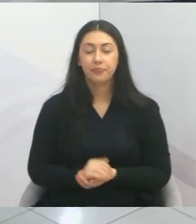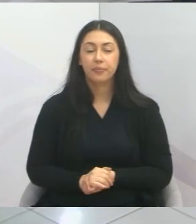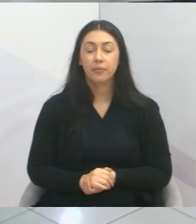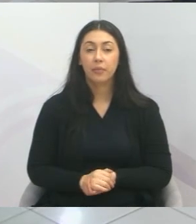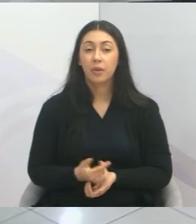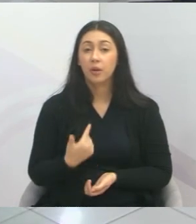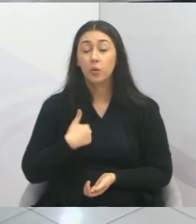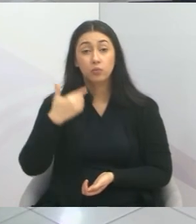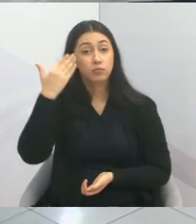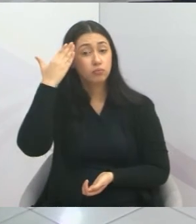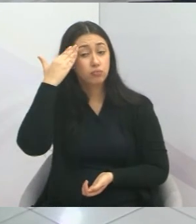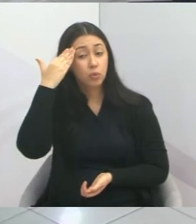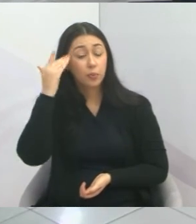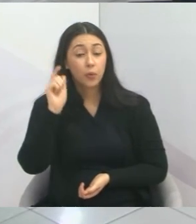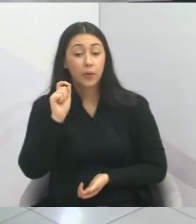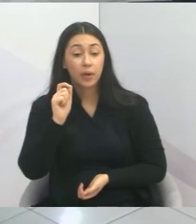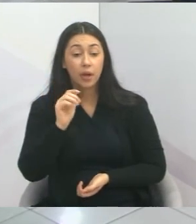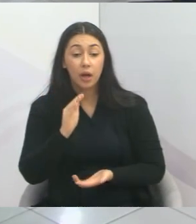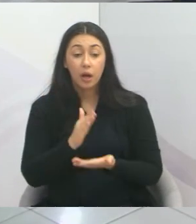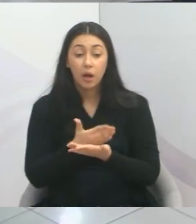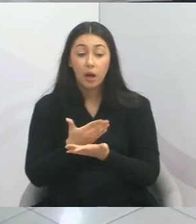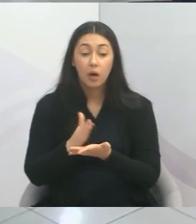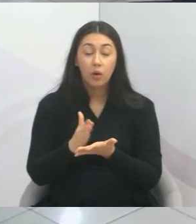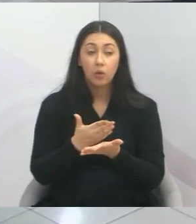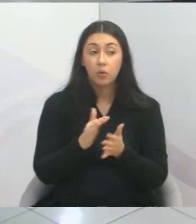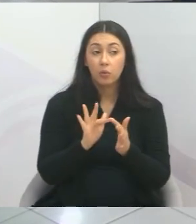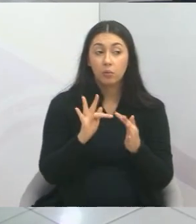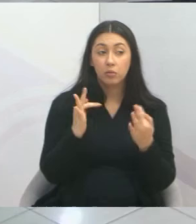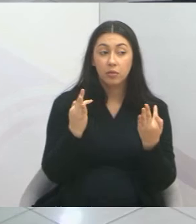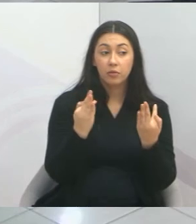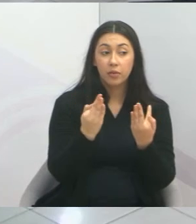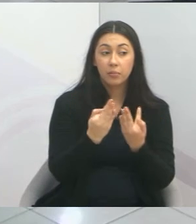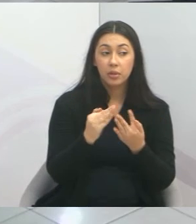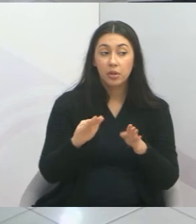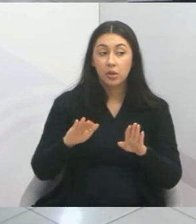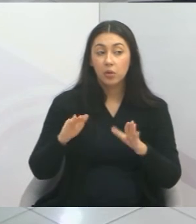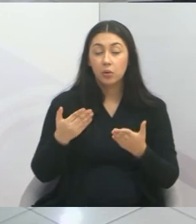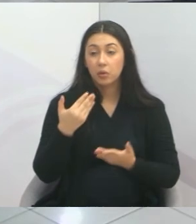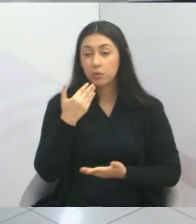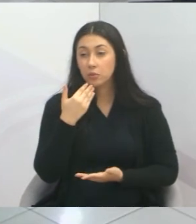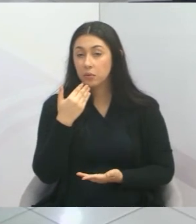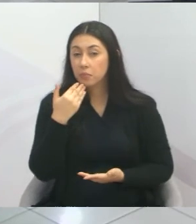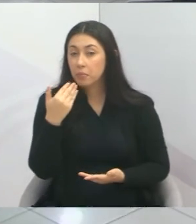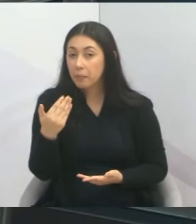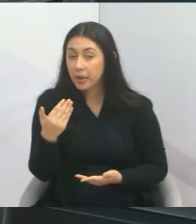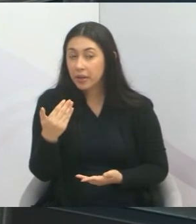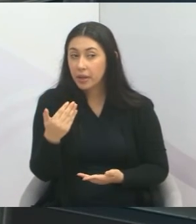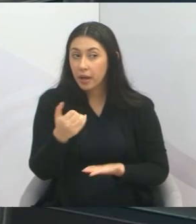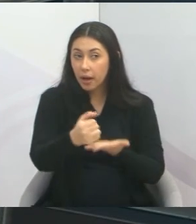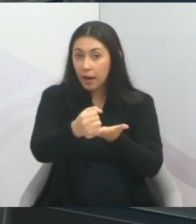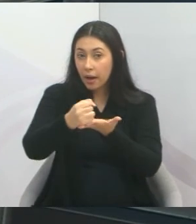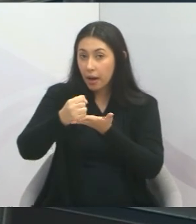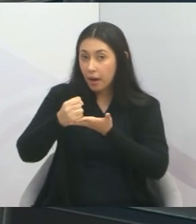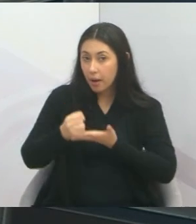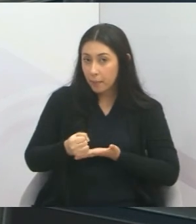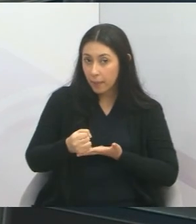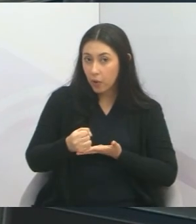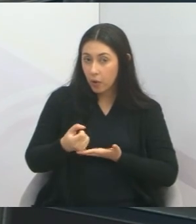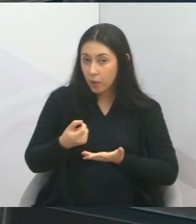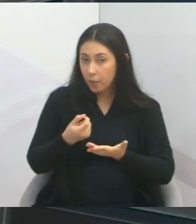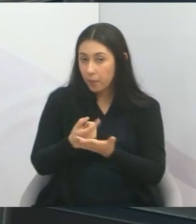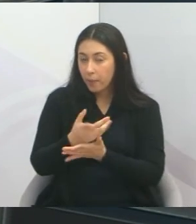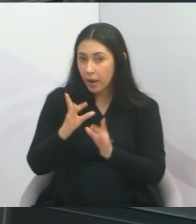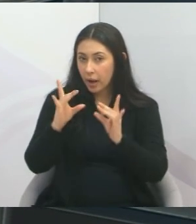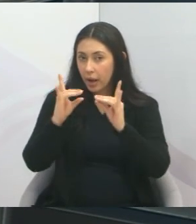meu conhecimento que alguns familiares ao fazerem a solicitação do auxílio funeral conforme